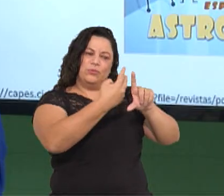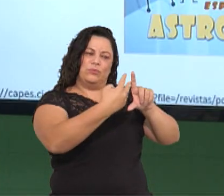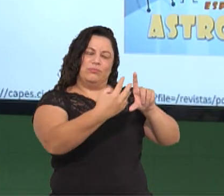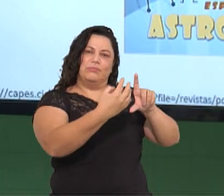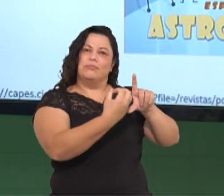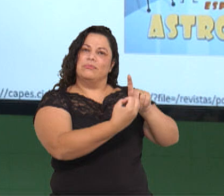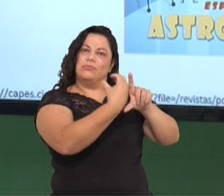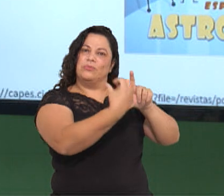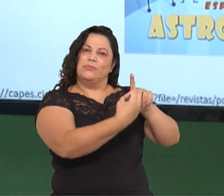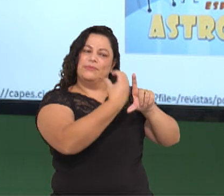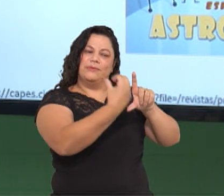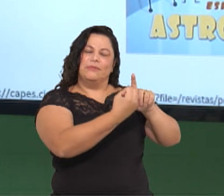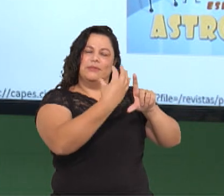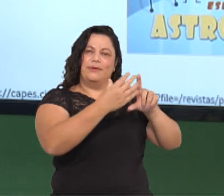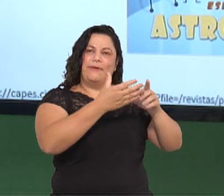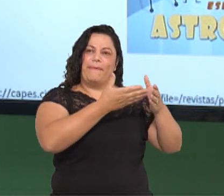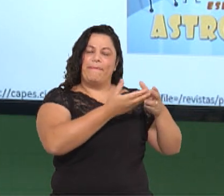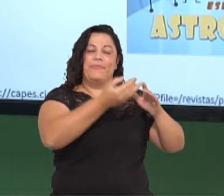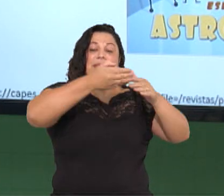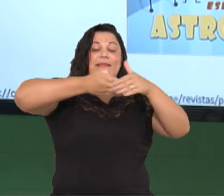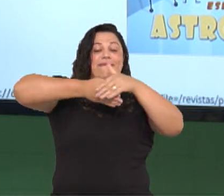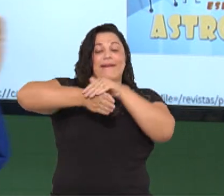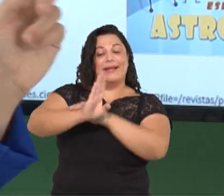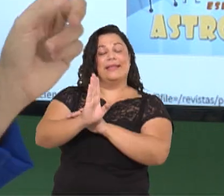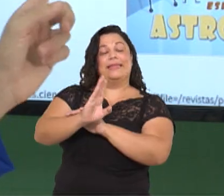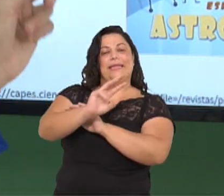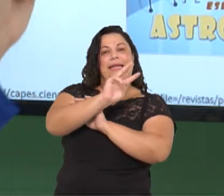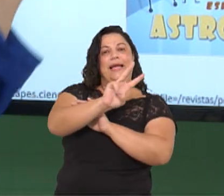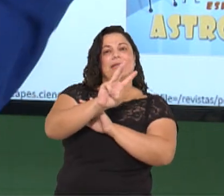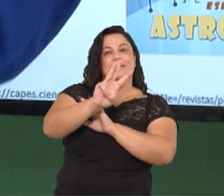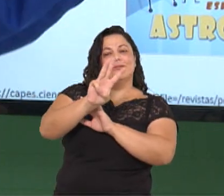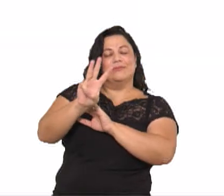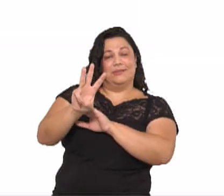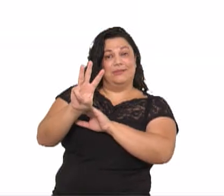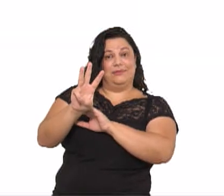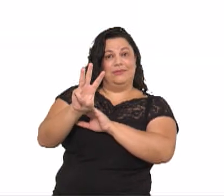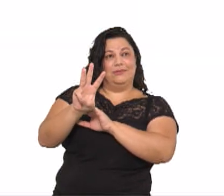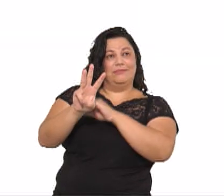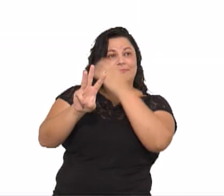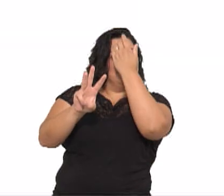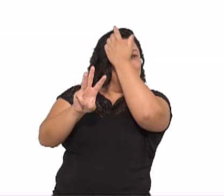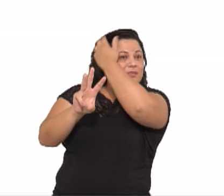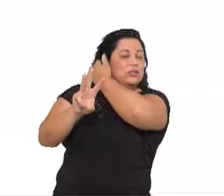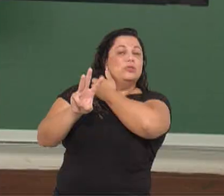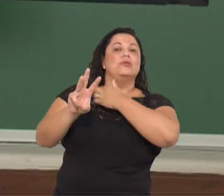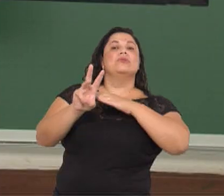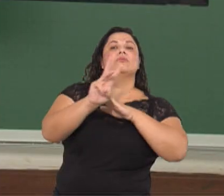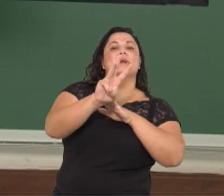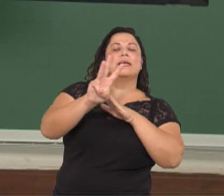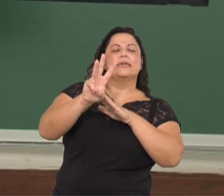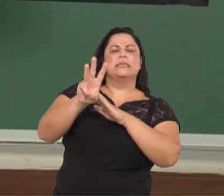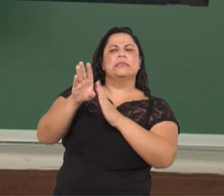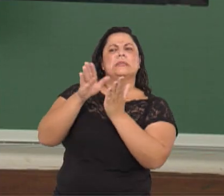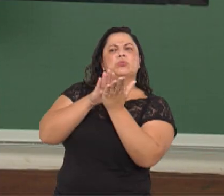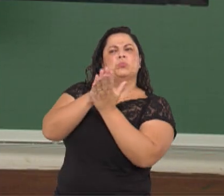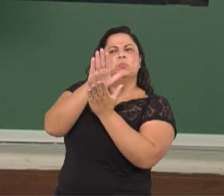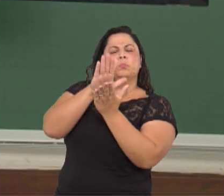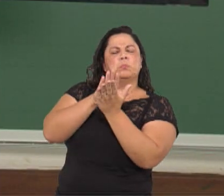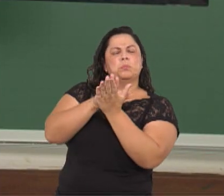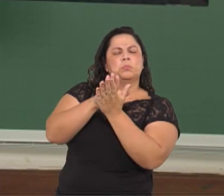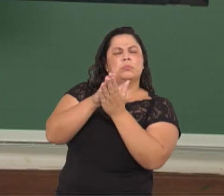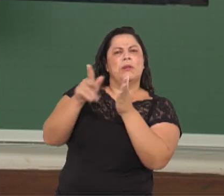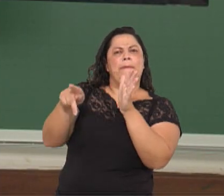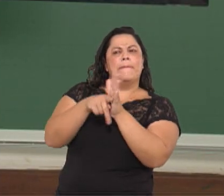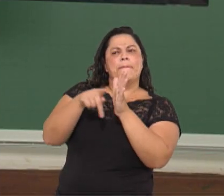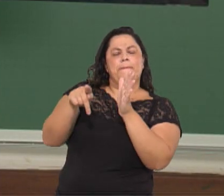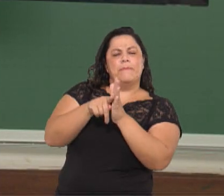levar você até um site. Que site é esse, Fabiano? O site de uma edição especial